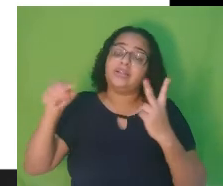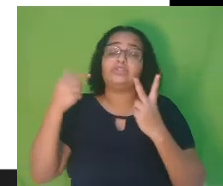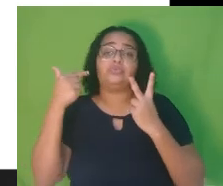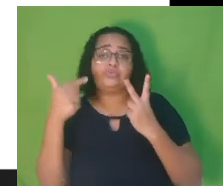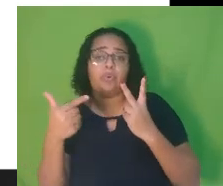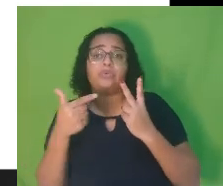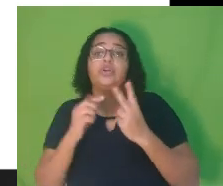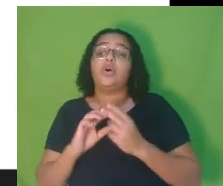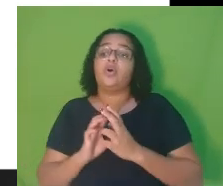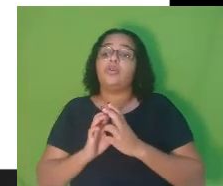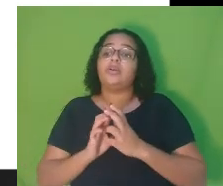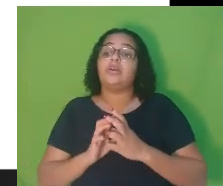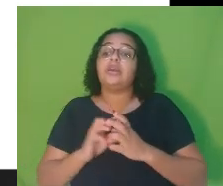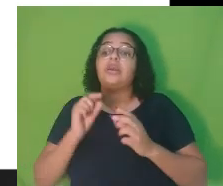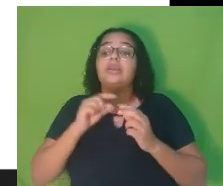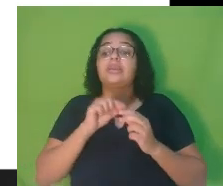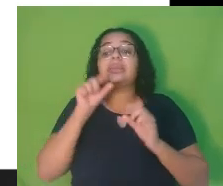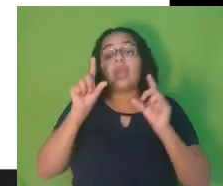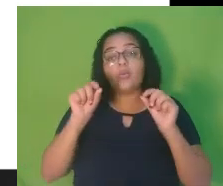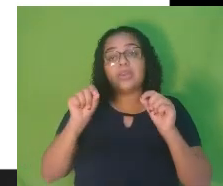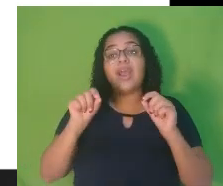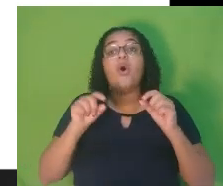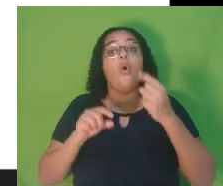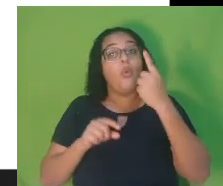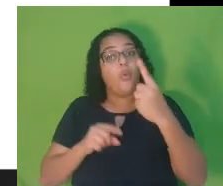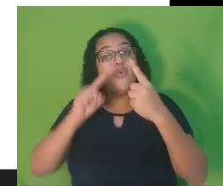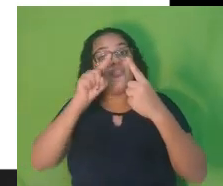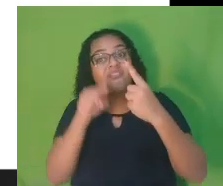que é aproximadamente 1,4.